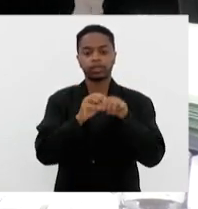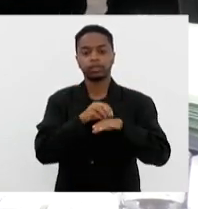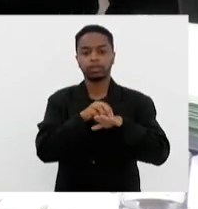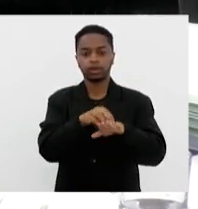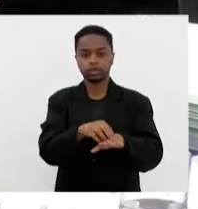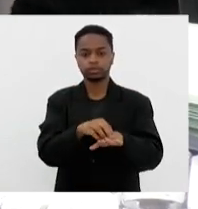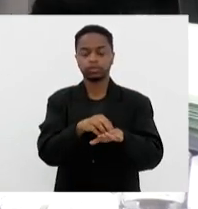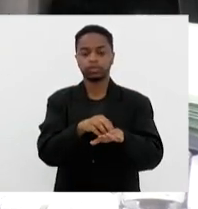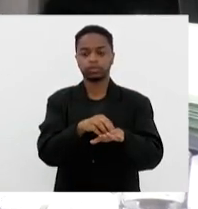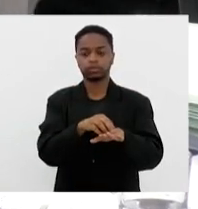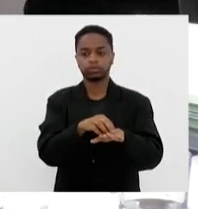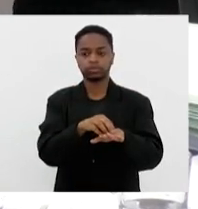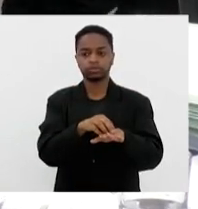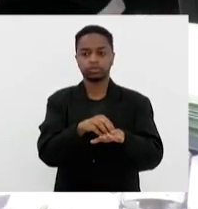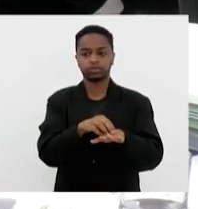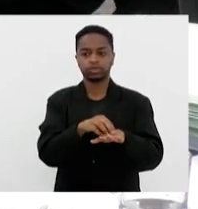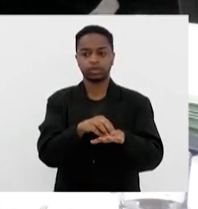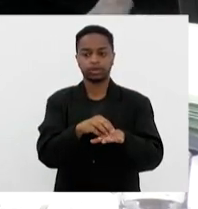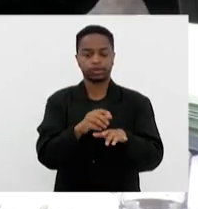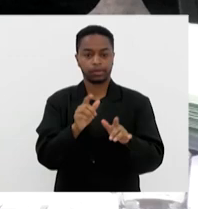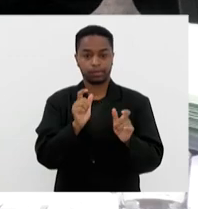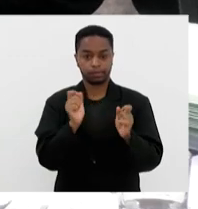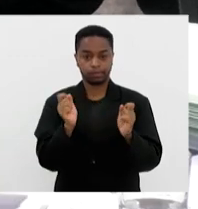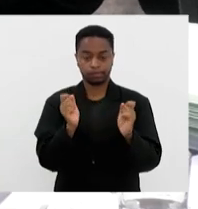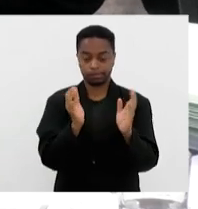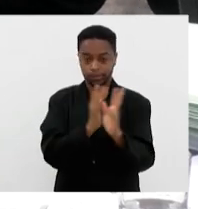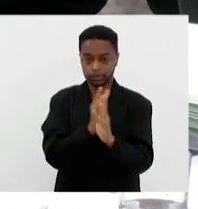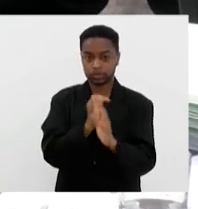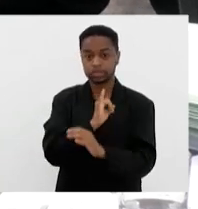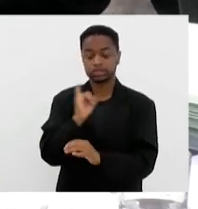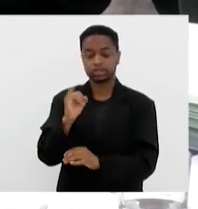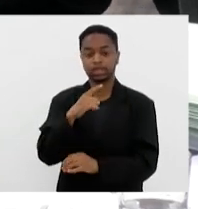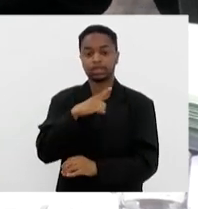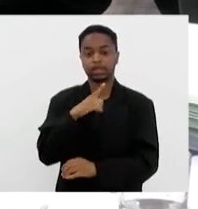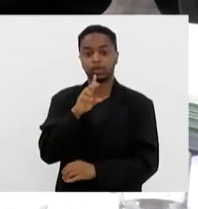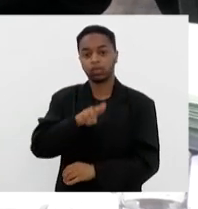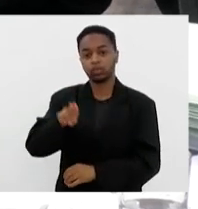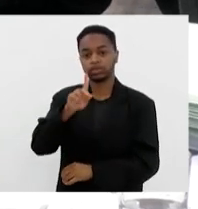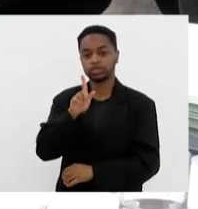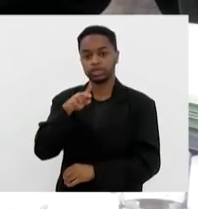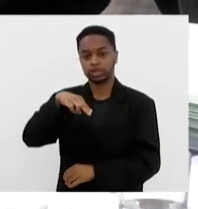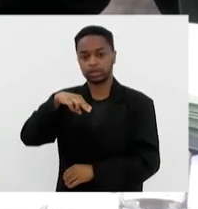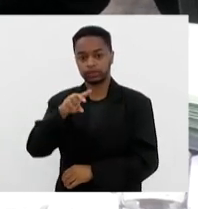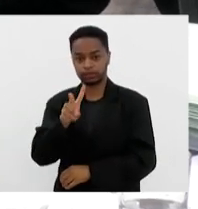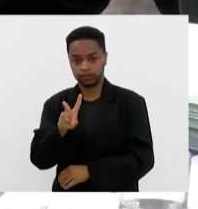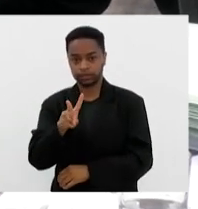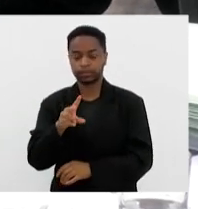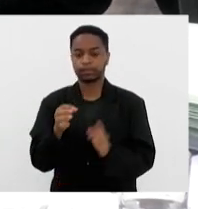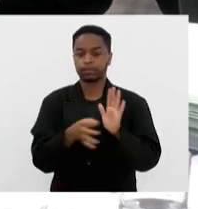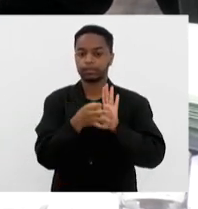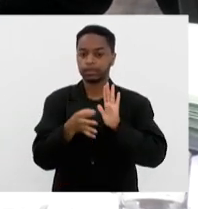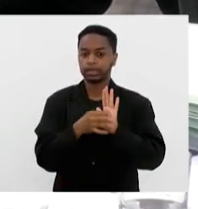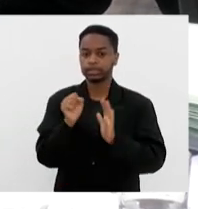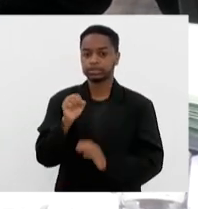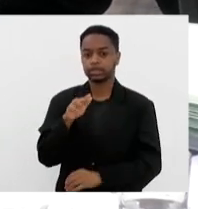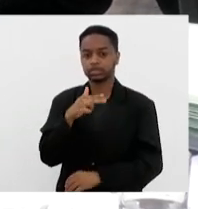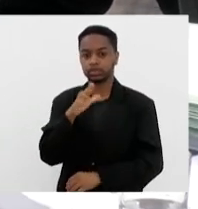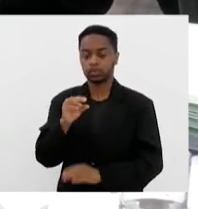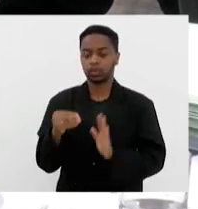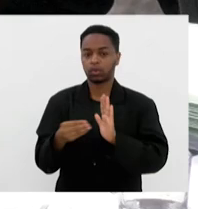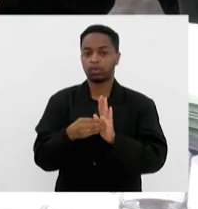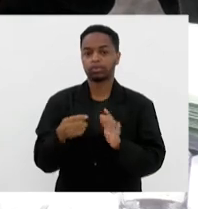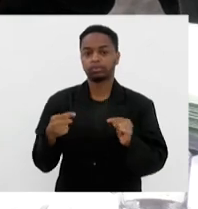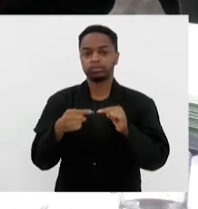coletivo de passageiro por ônibus movidos a gás natural veicular GNV. Parecer do deputado Dr. Serginho foi pela constitucionalidade com